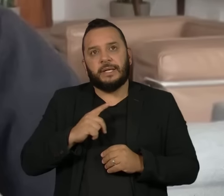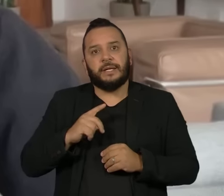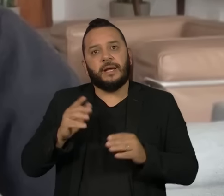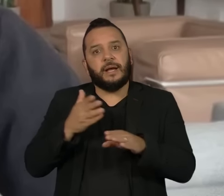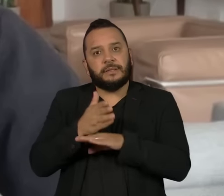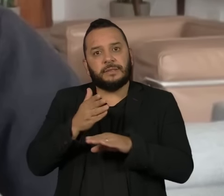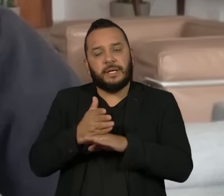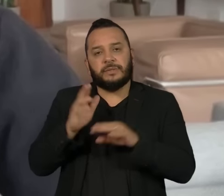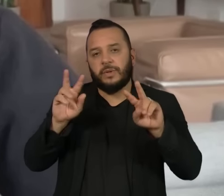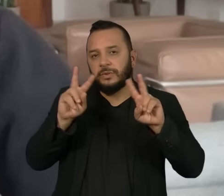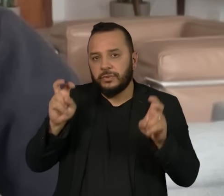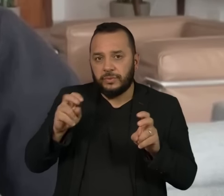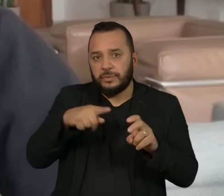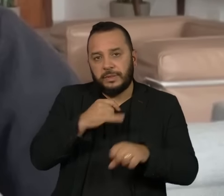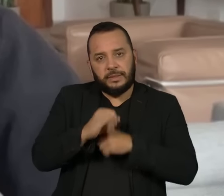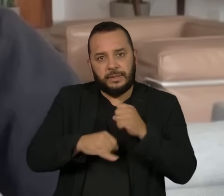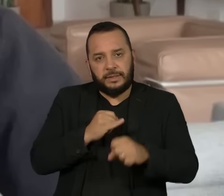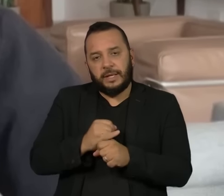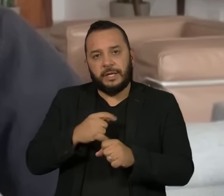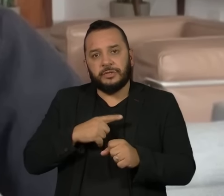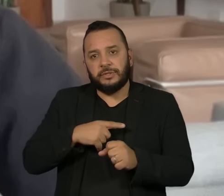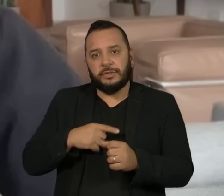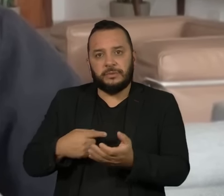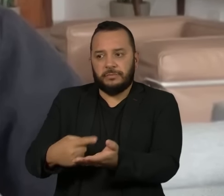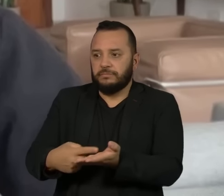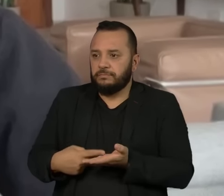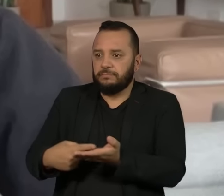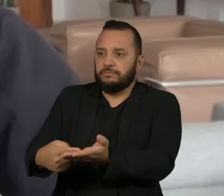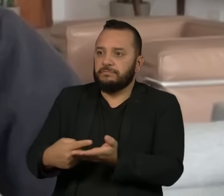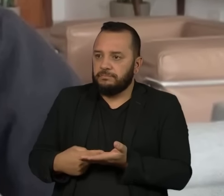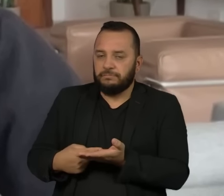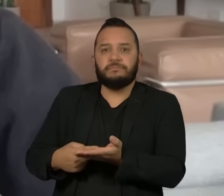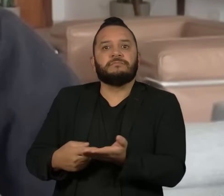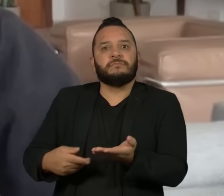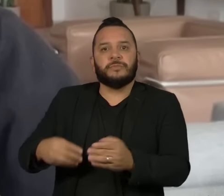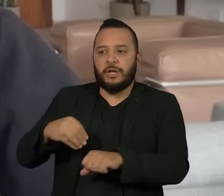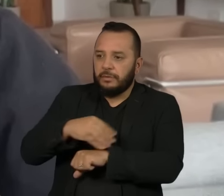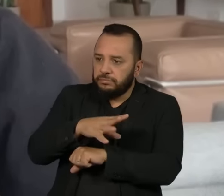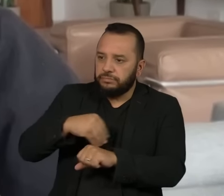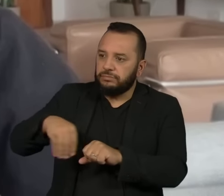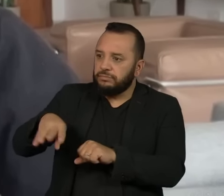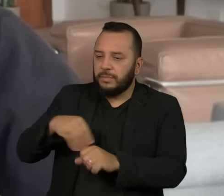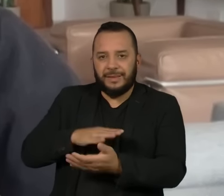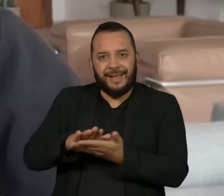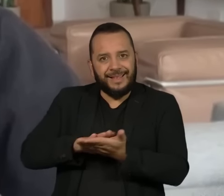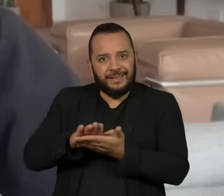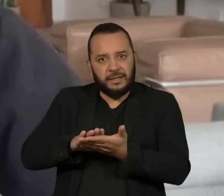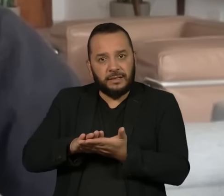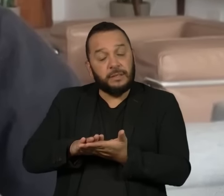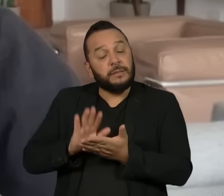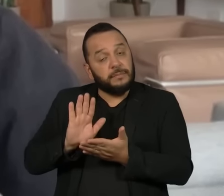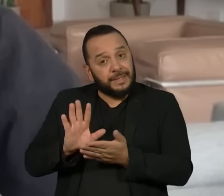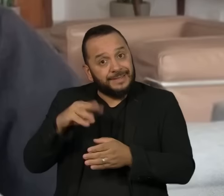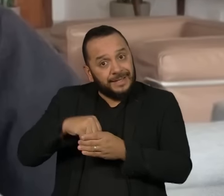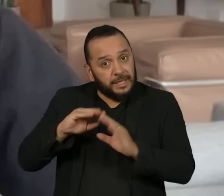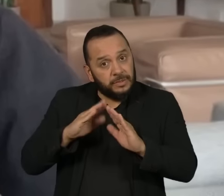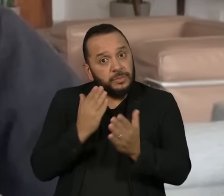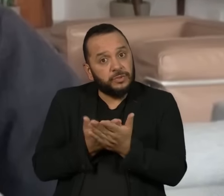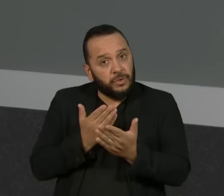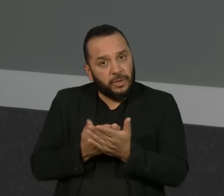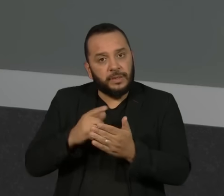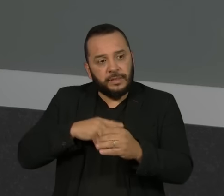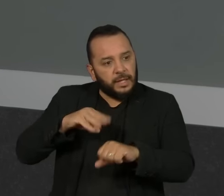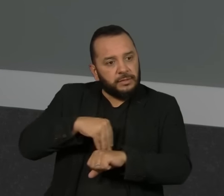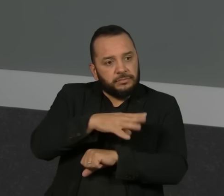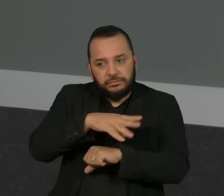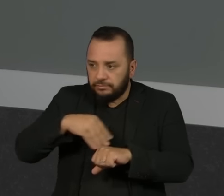pela internet, sem nenhuma mediação, do que ter uma mediação em sala de aula, com profissionais preparados, né, com uma obra de arte, né?